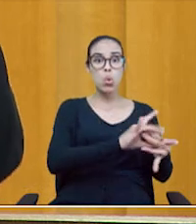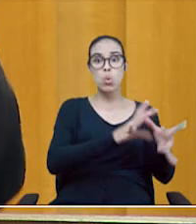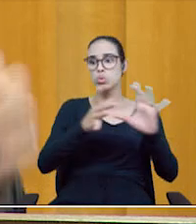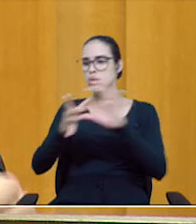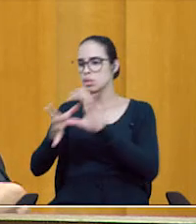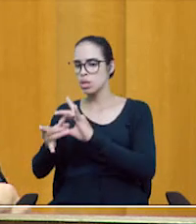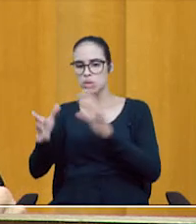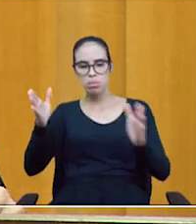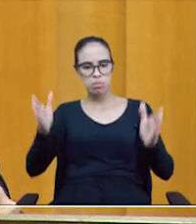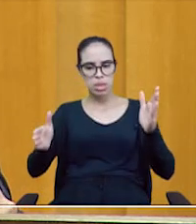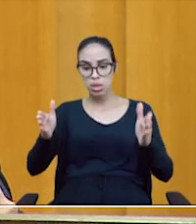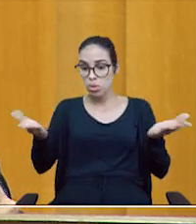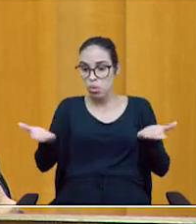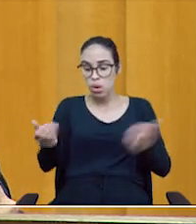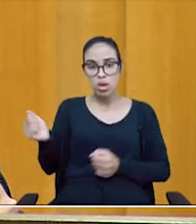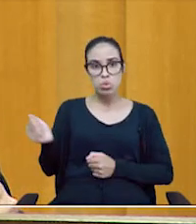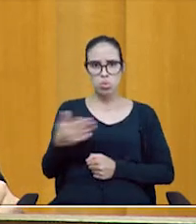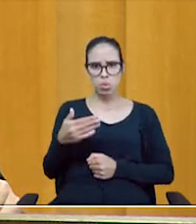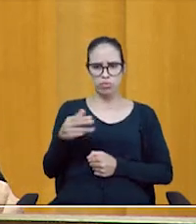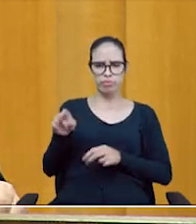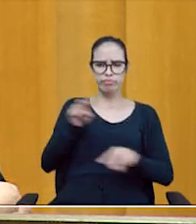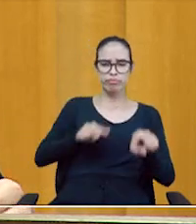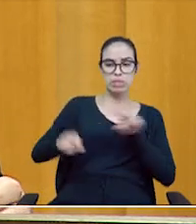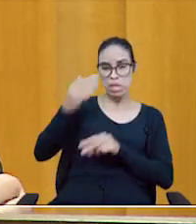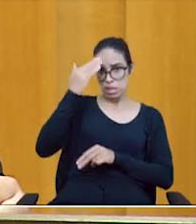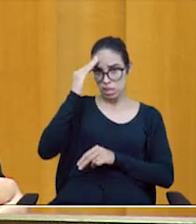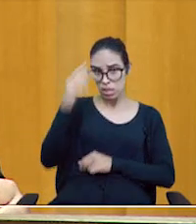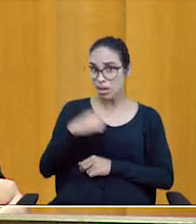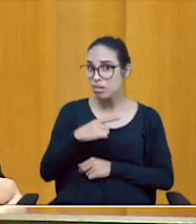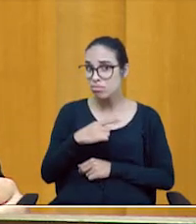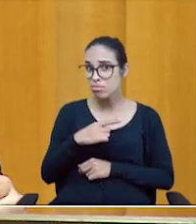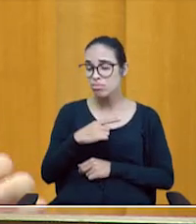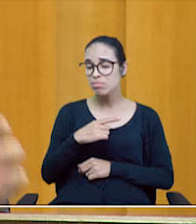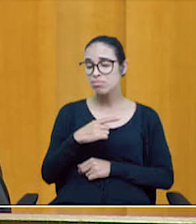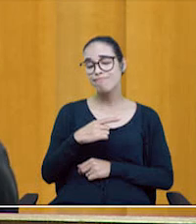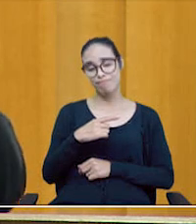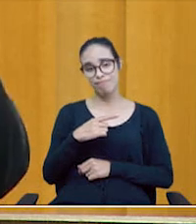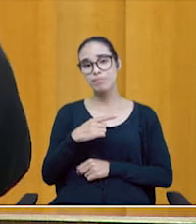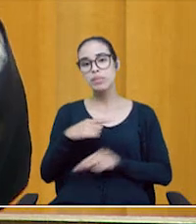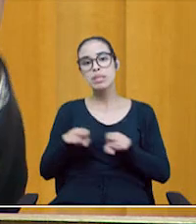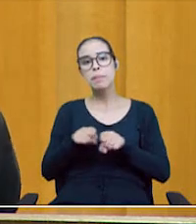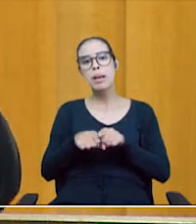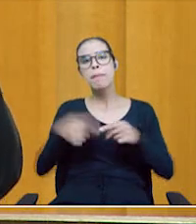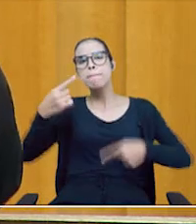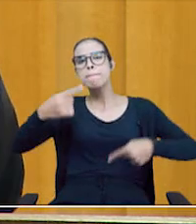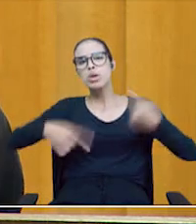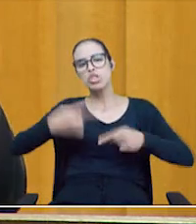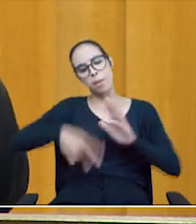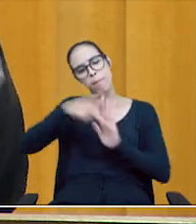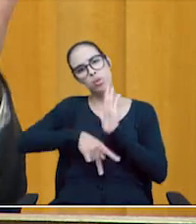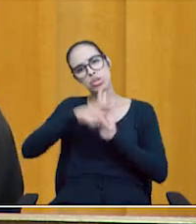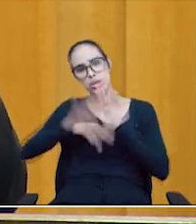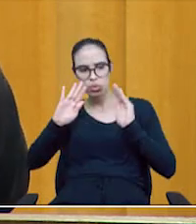do que interessa à administração pública? E, por fim, algumas perspectivas para as políticas públicas. O que está surgindo no horizonte